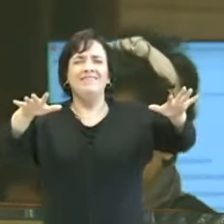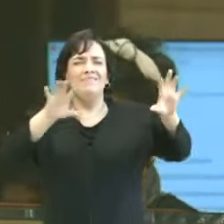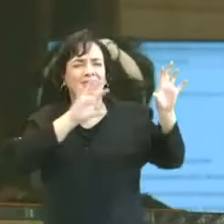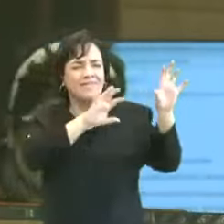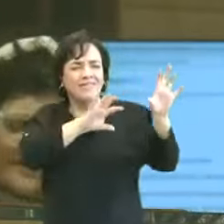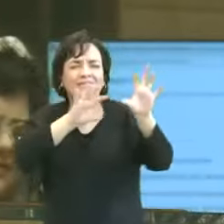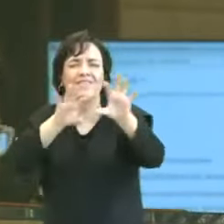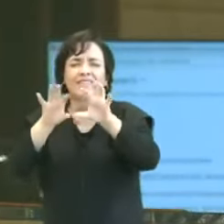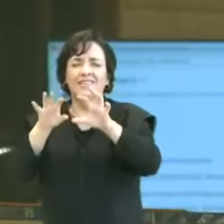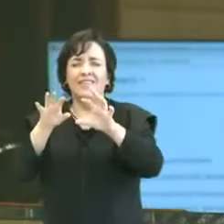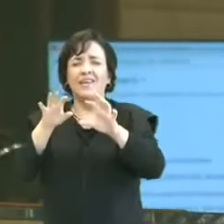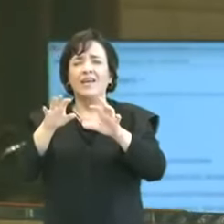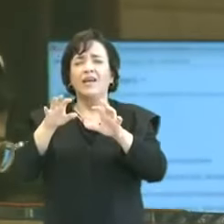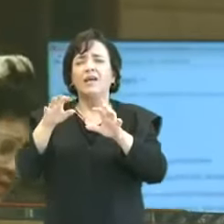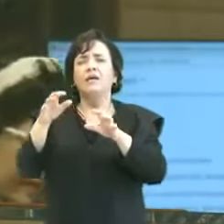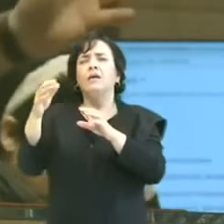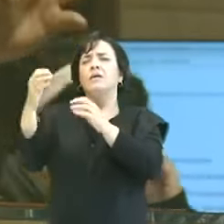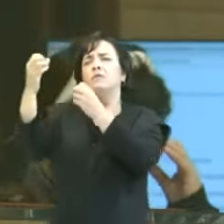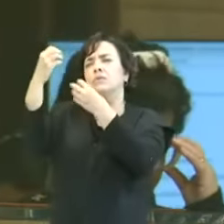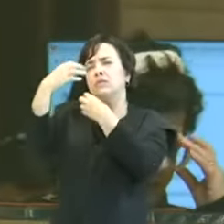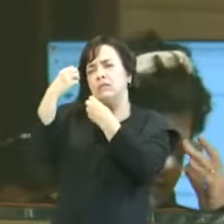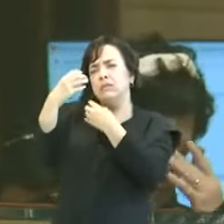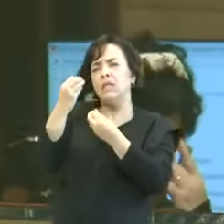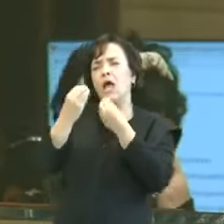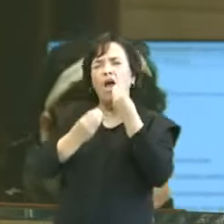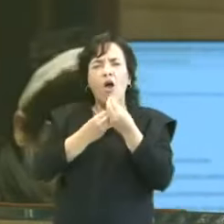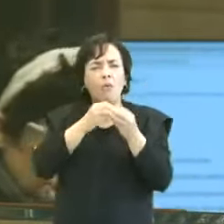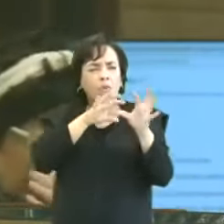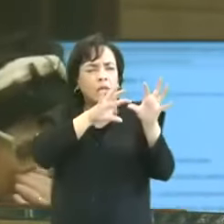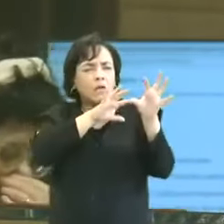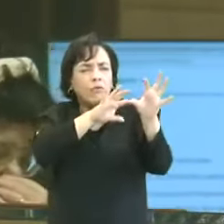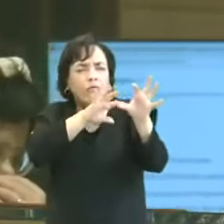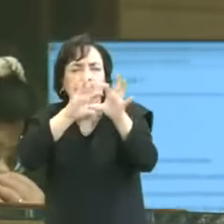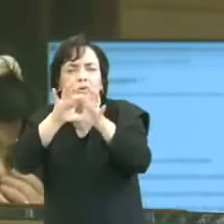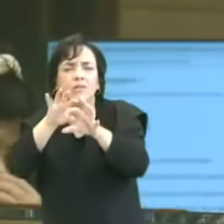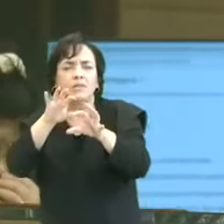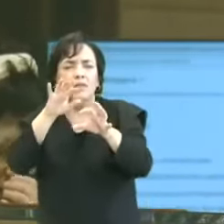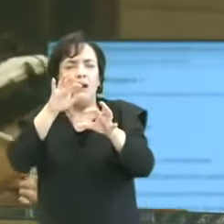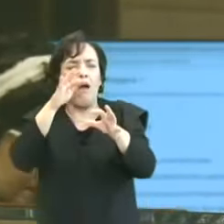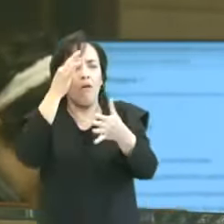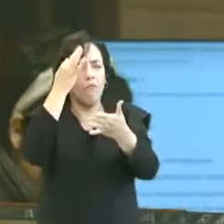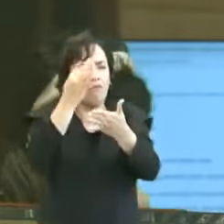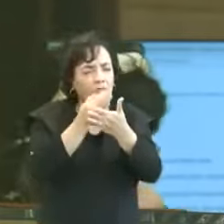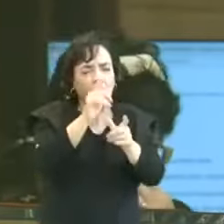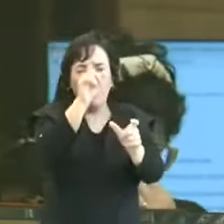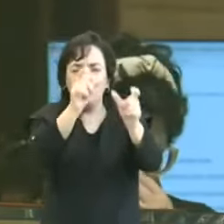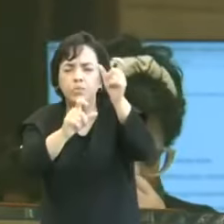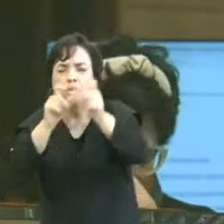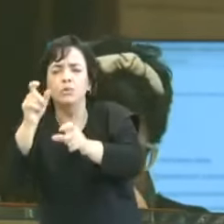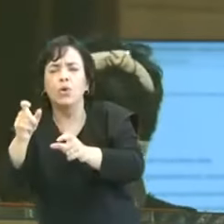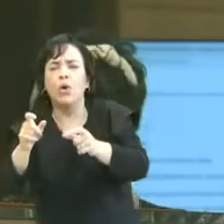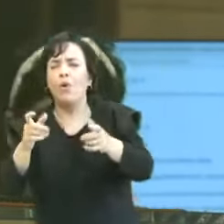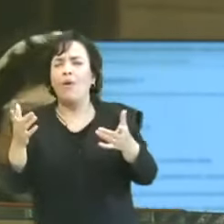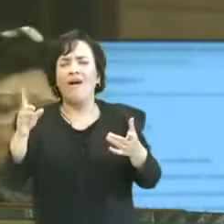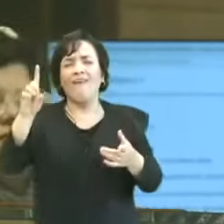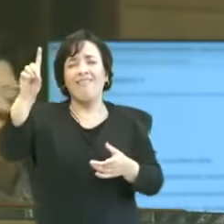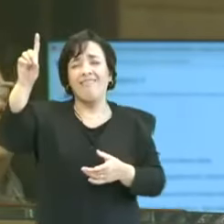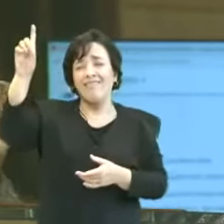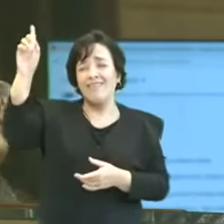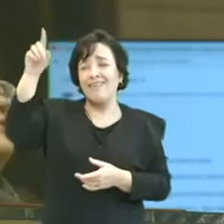onde o Senhor opera livremente, onde o Senhor é o protagonista. Não há impedimentos para o Senhor